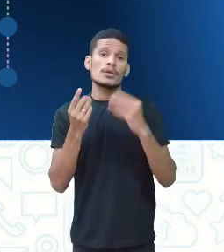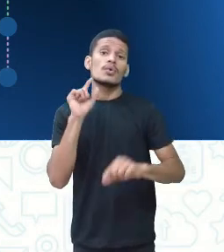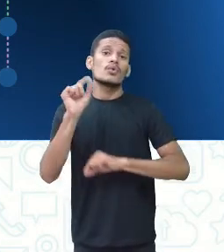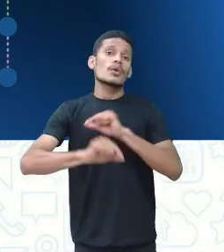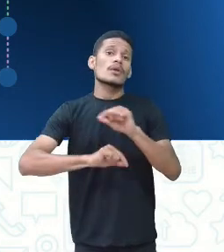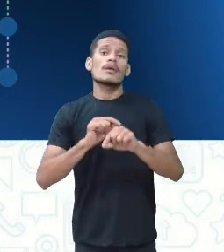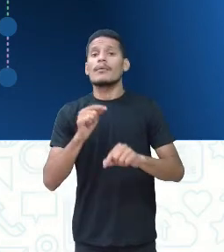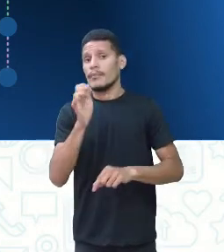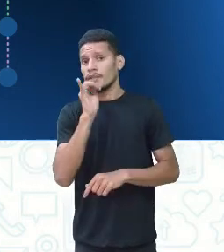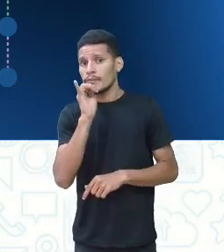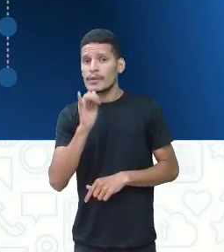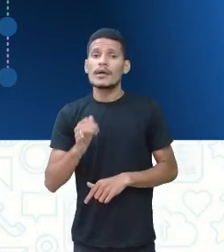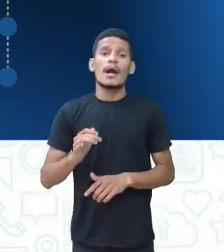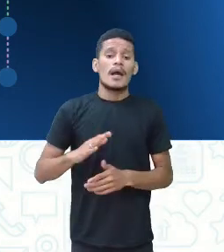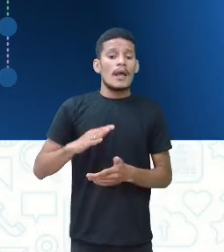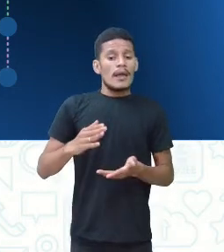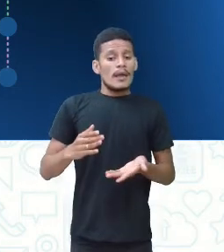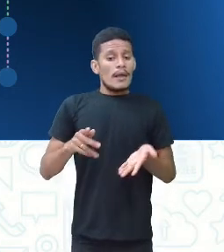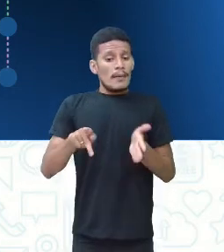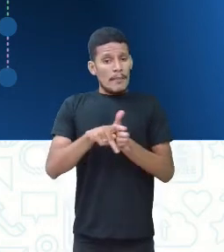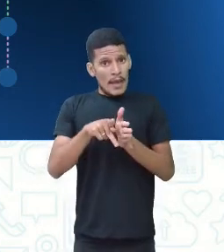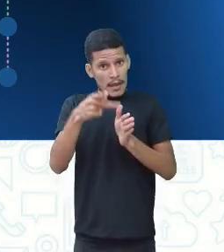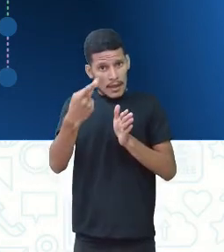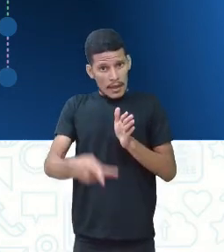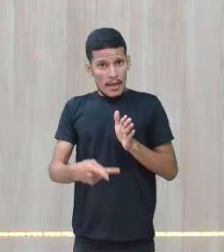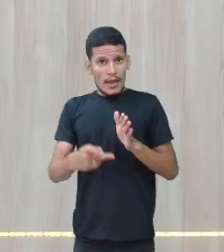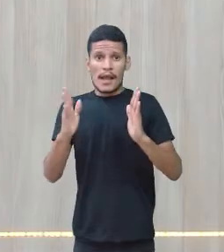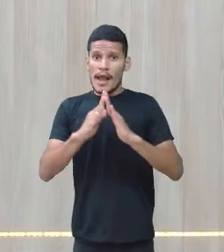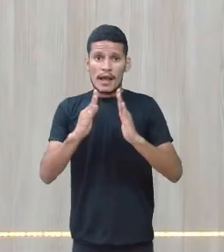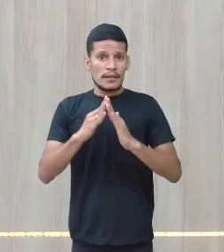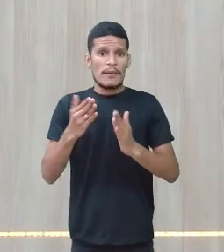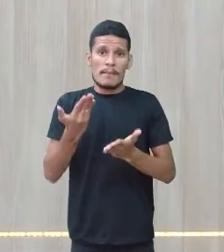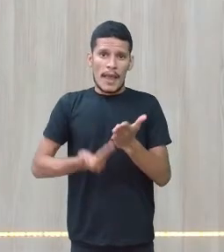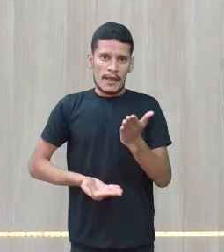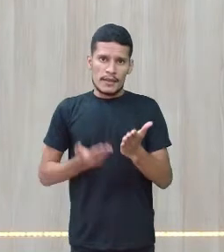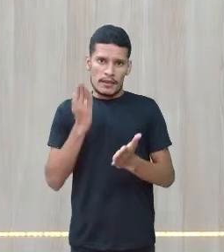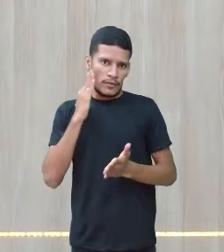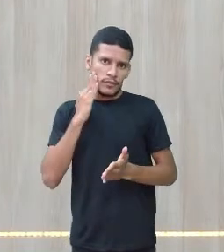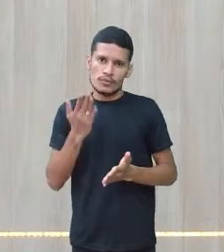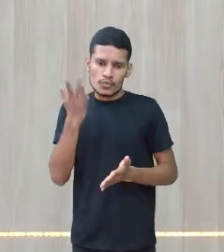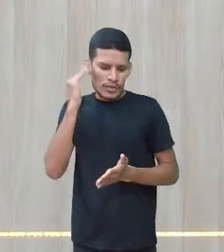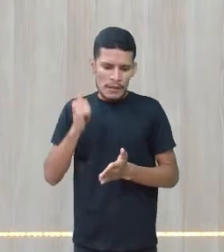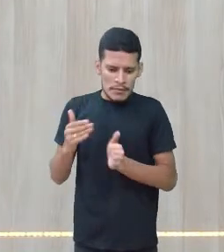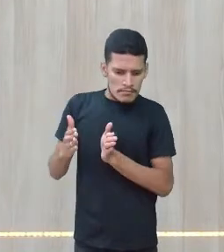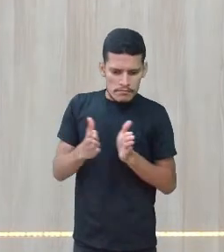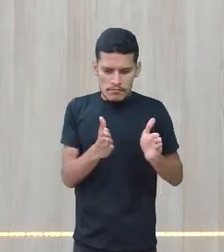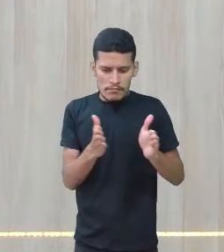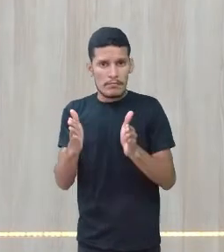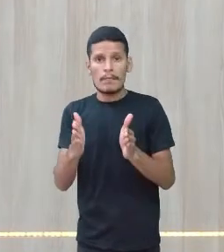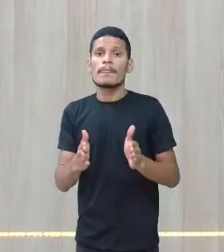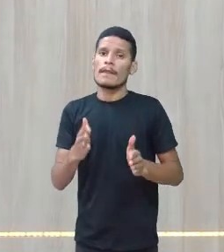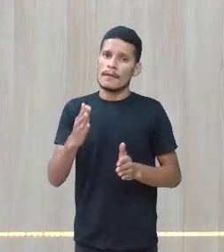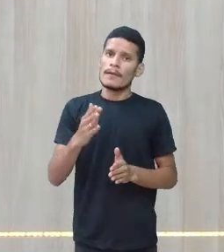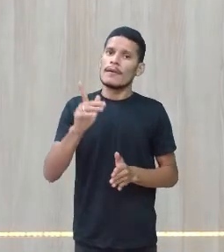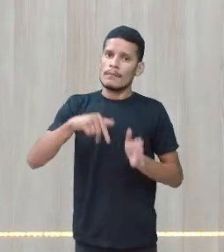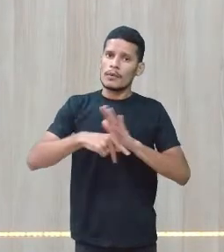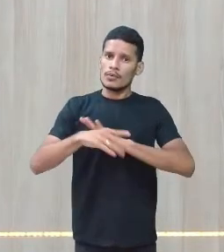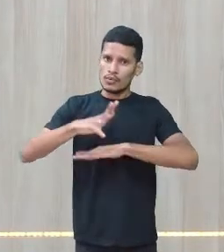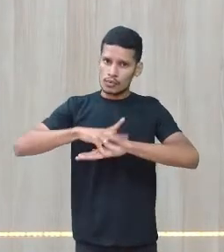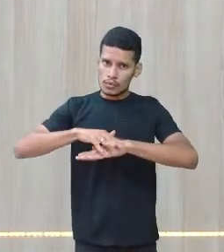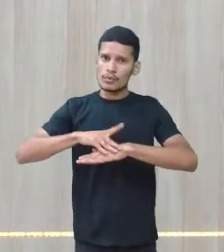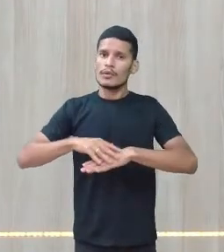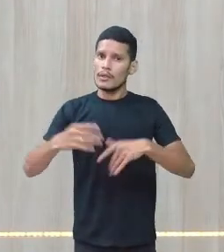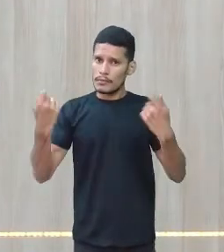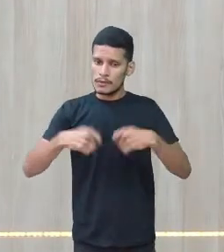até mesmo, se perdem dentro de casa, não sabem transitar. Então, esse mal aí também precisa de atenção, mas tudo,